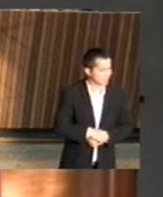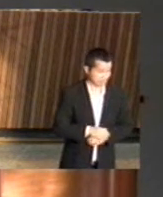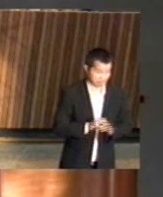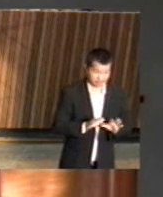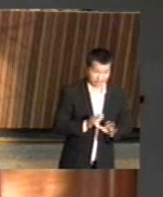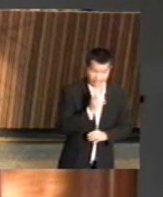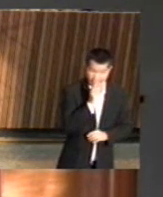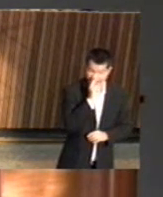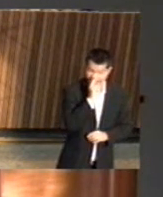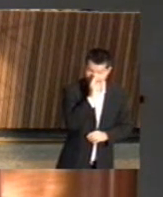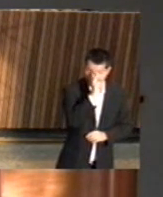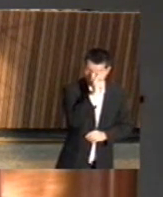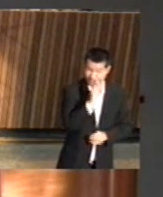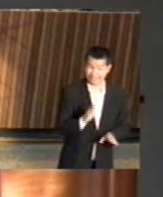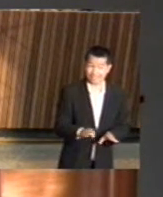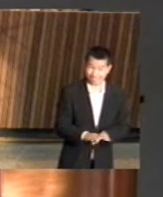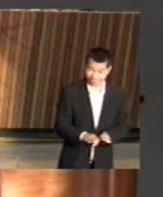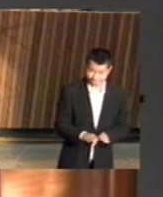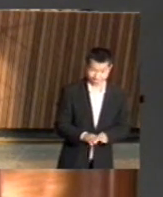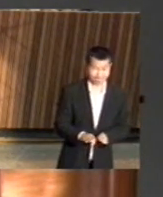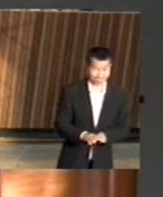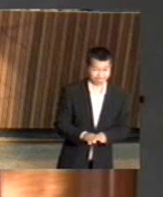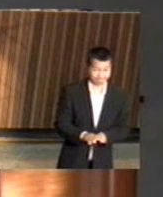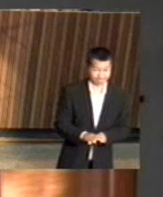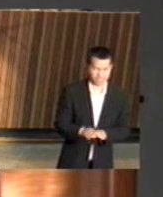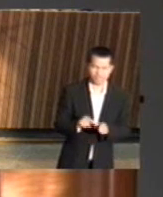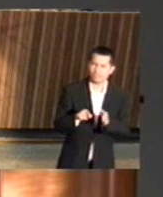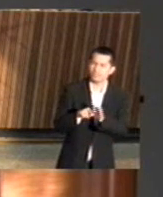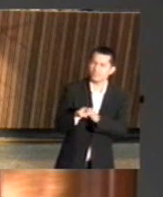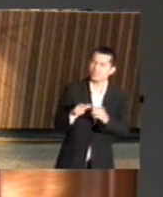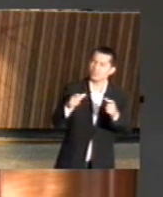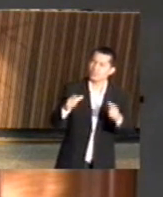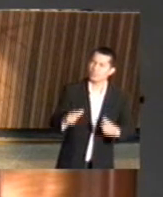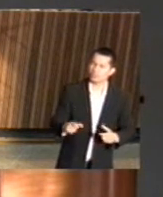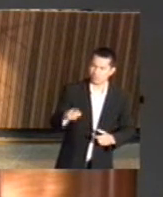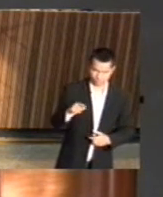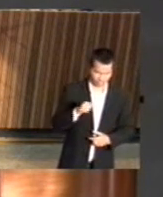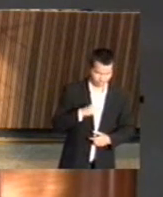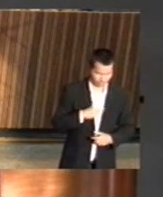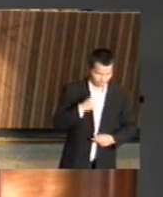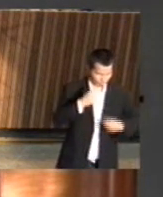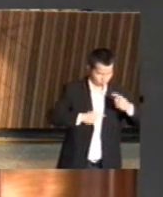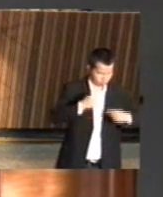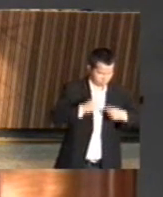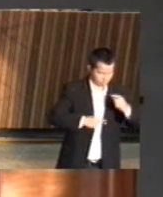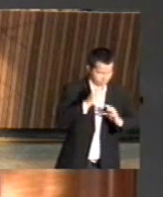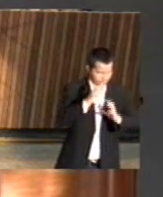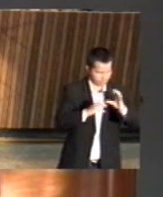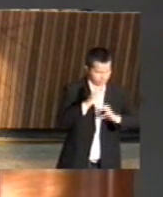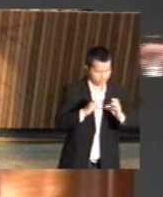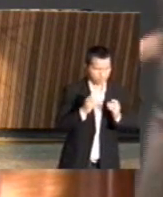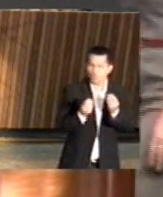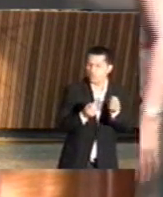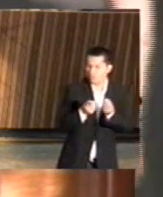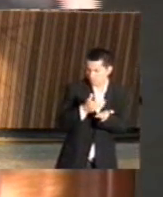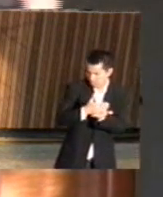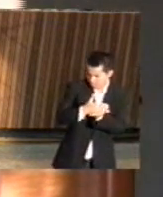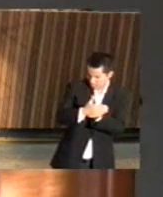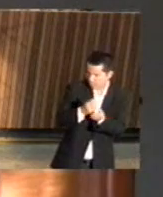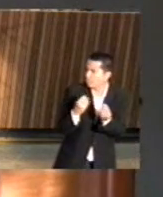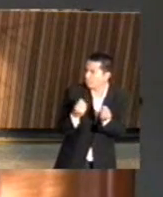De onde vêm as lutas e as brigas entre vocês? Olha que diagnóstico. Elas vêm dos